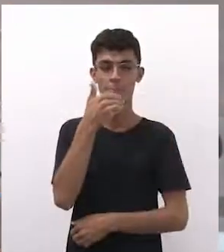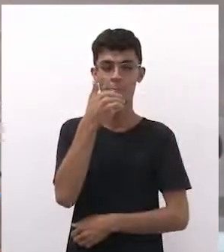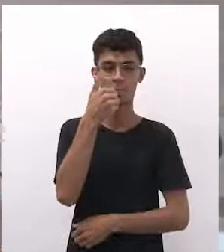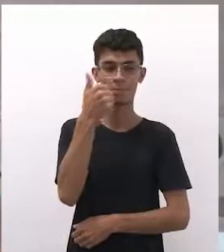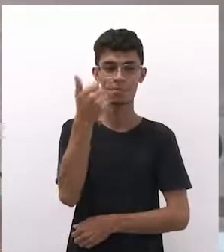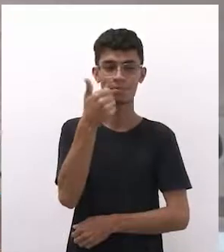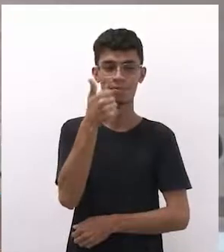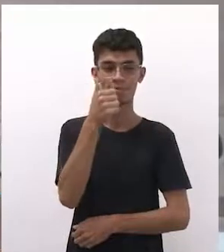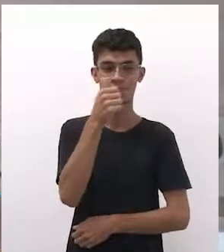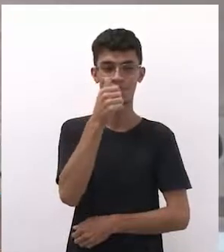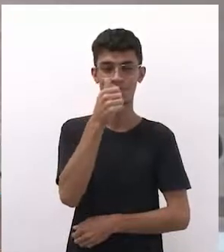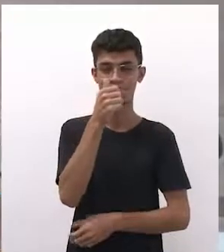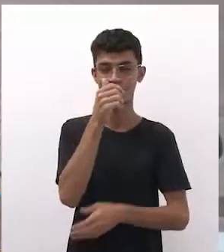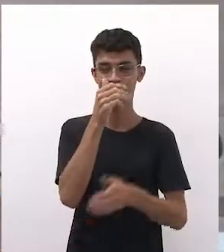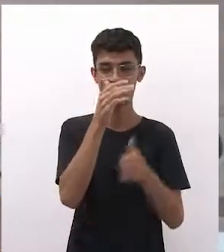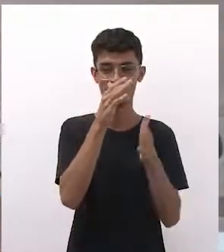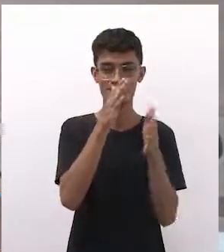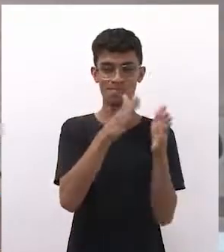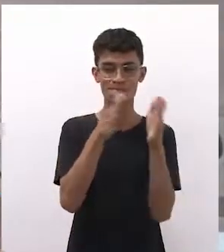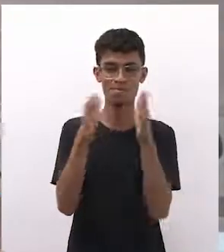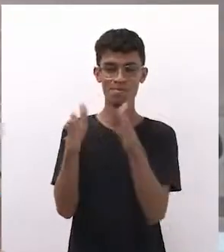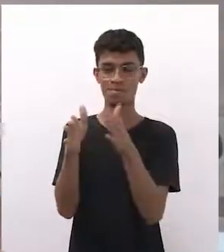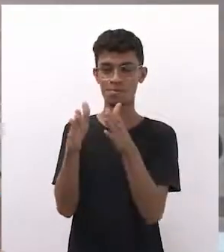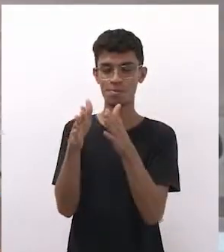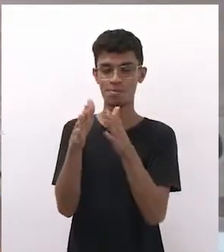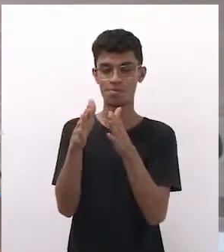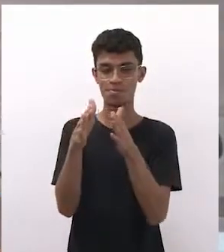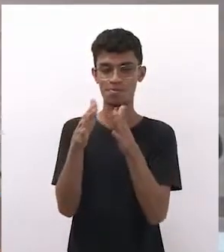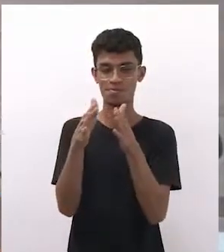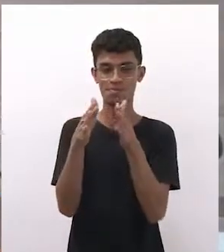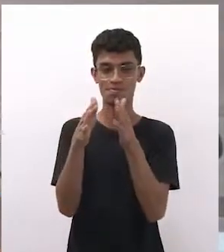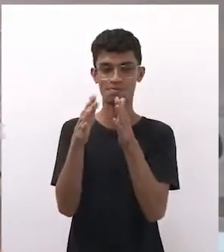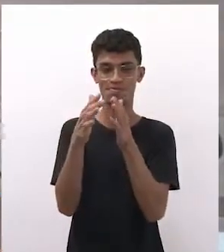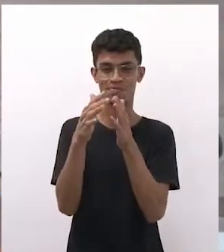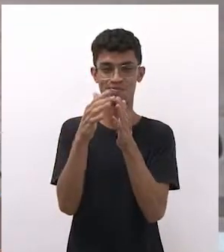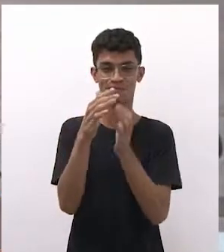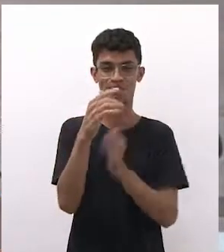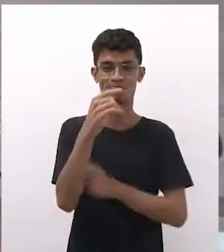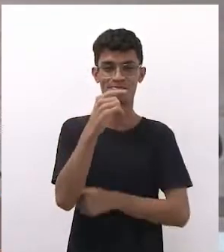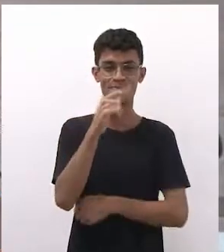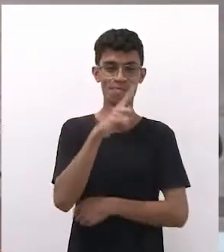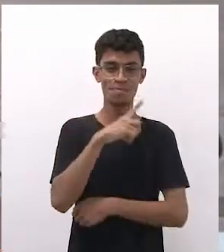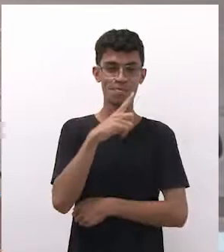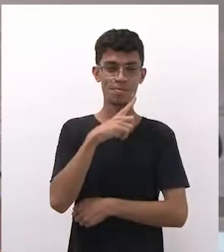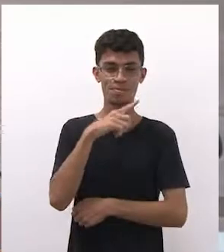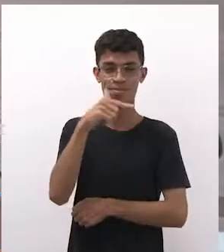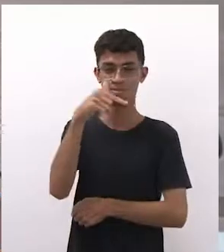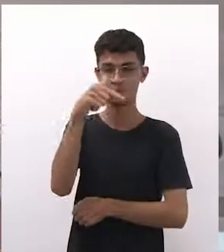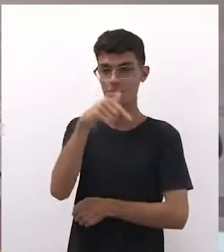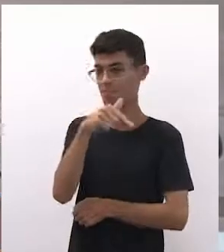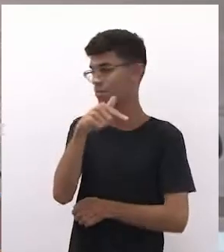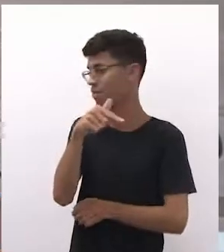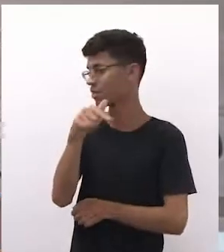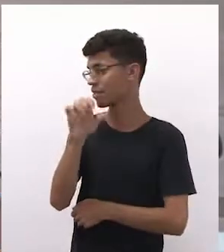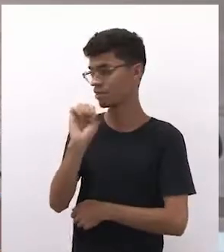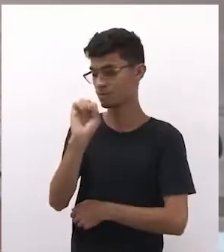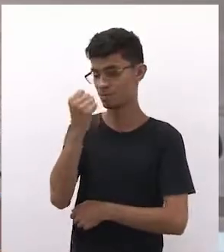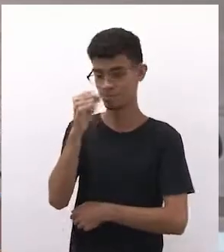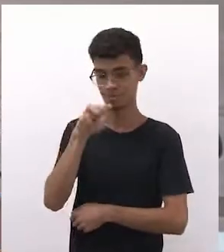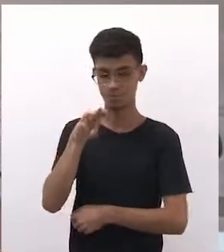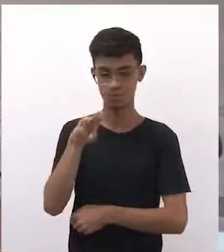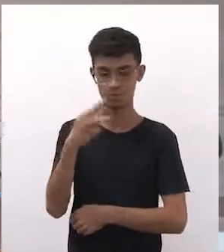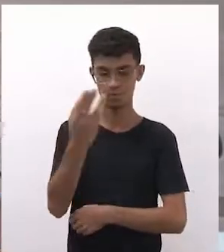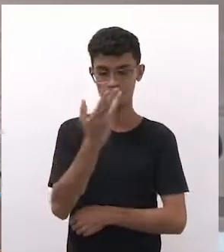situação? Bom, em 92, a gente tinha 7,8 milhões